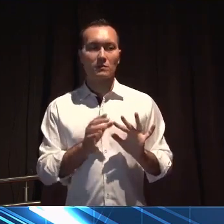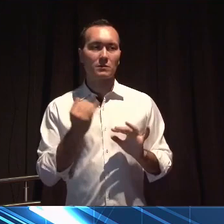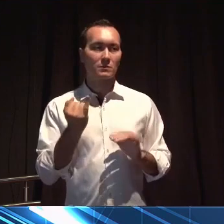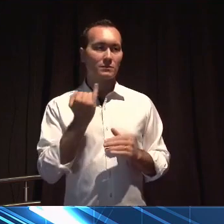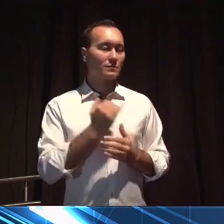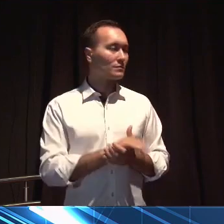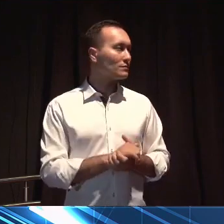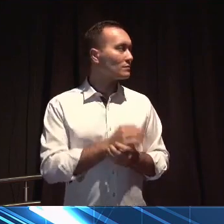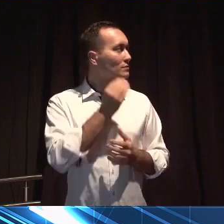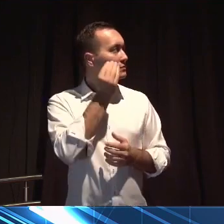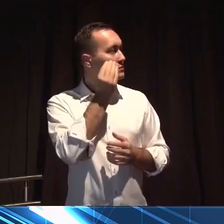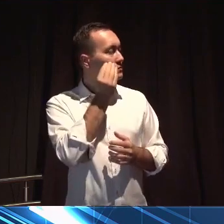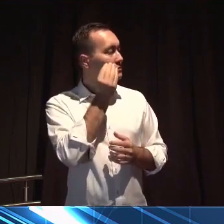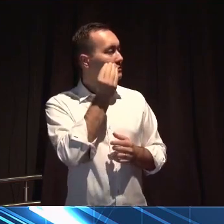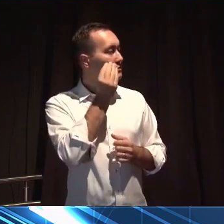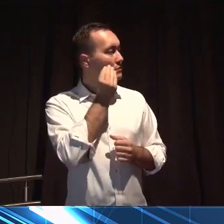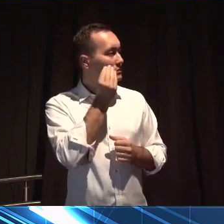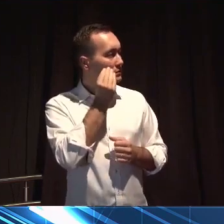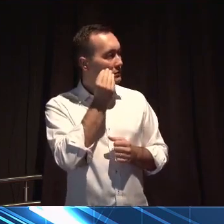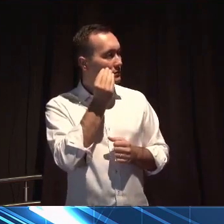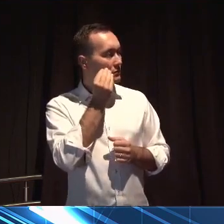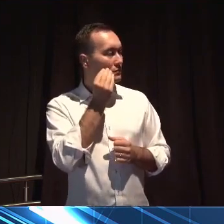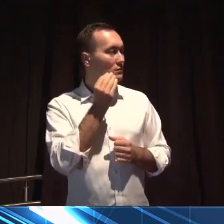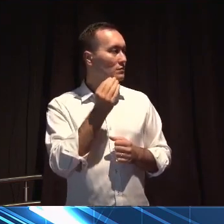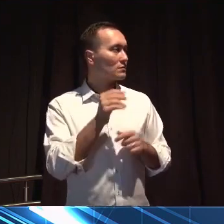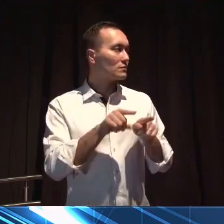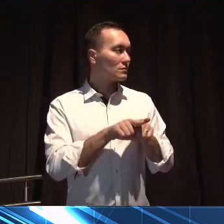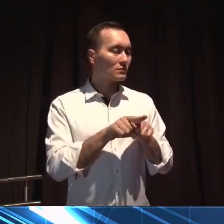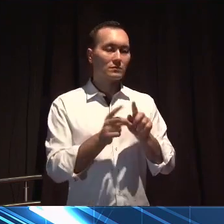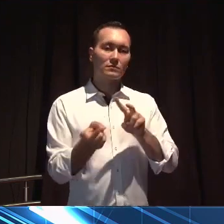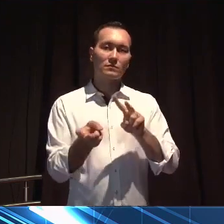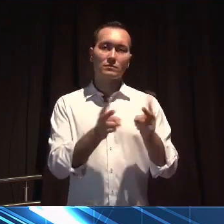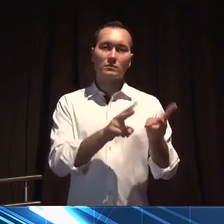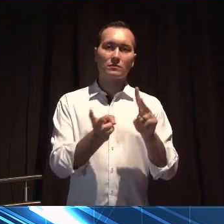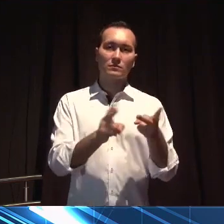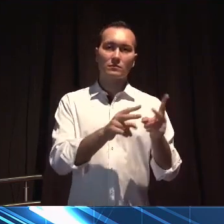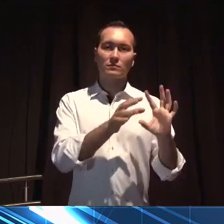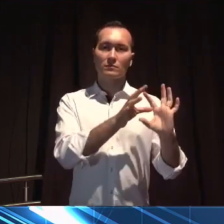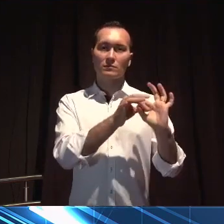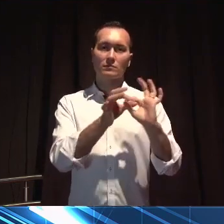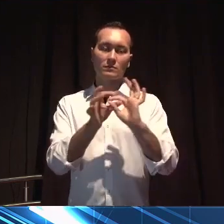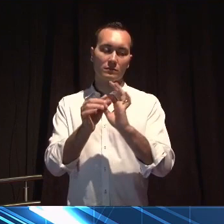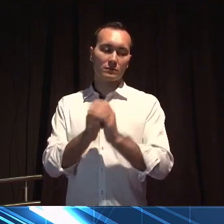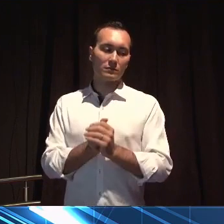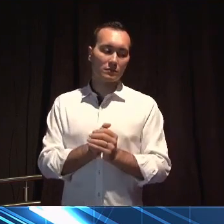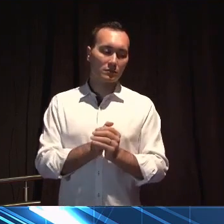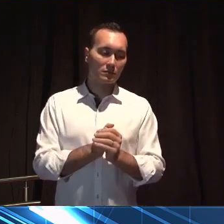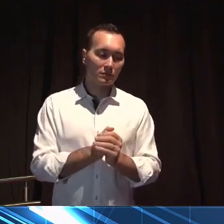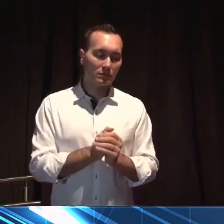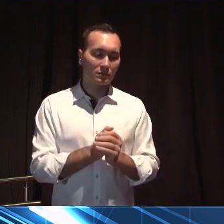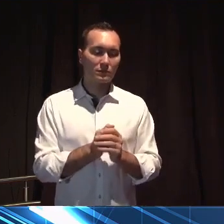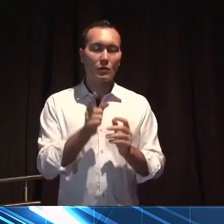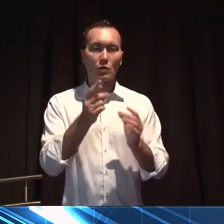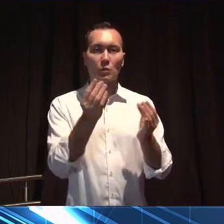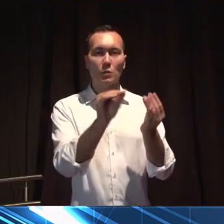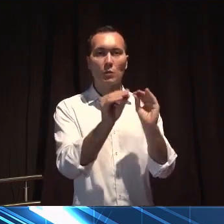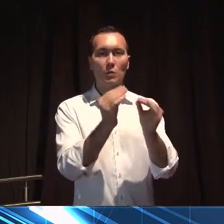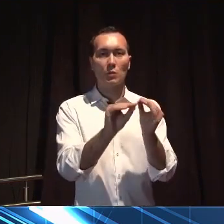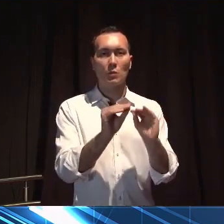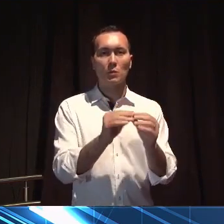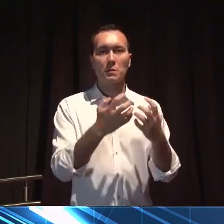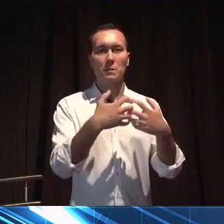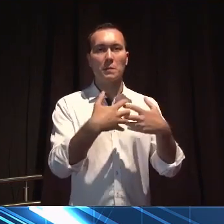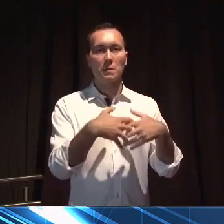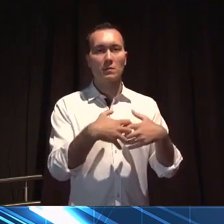Testes funcionais de integração. Testes em stage, em produção rodando. Então, antes de fazer um deploy, roda um teste. No código